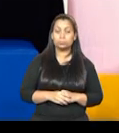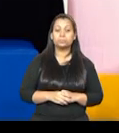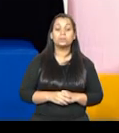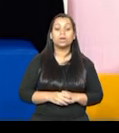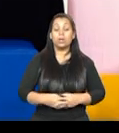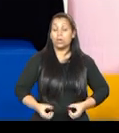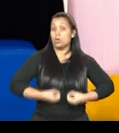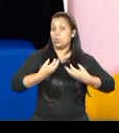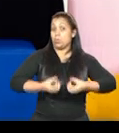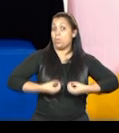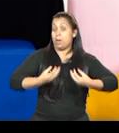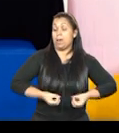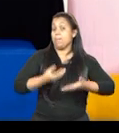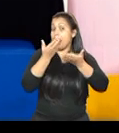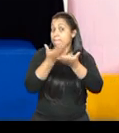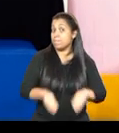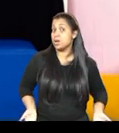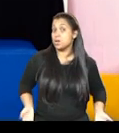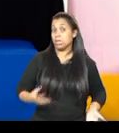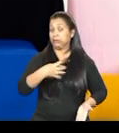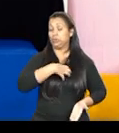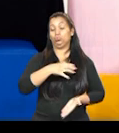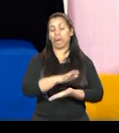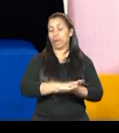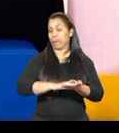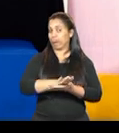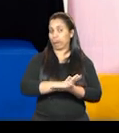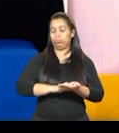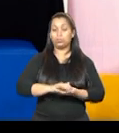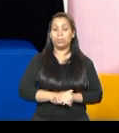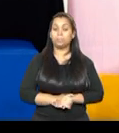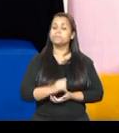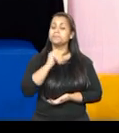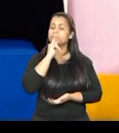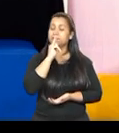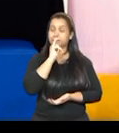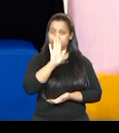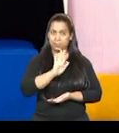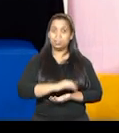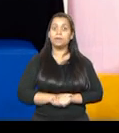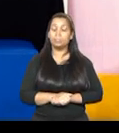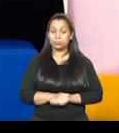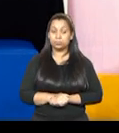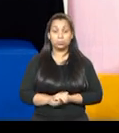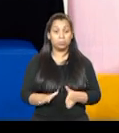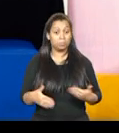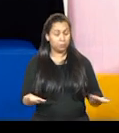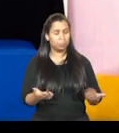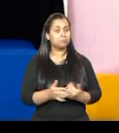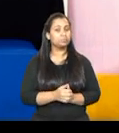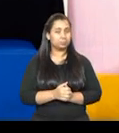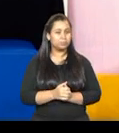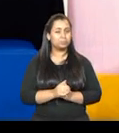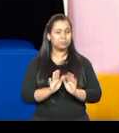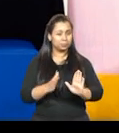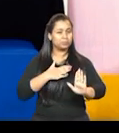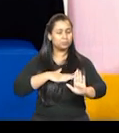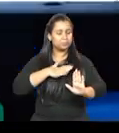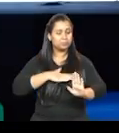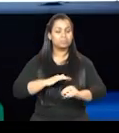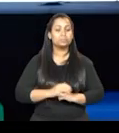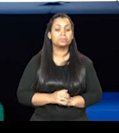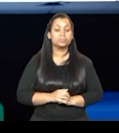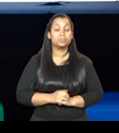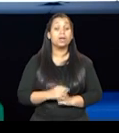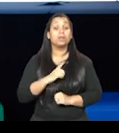o poema não perca o sentido poético. Quer exemplos? Bom, vamos daqui a pouquinho.